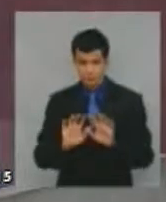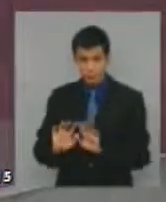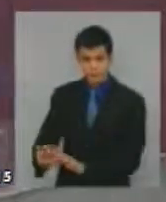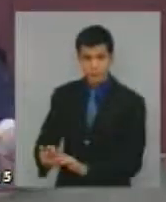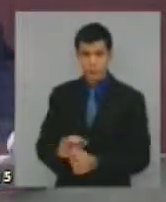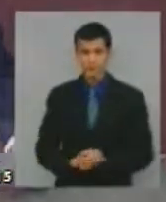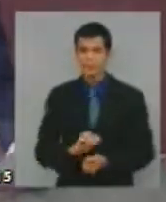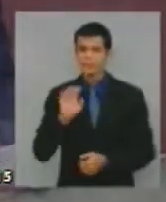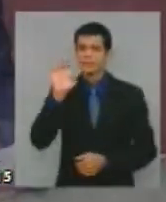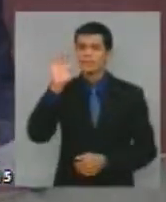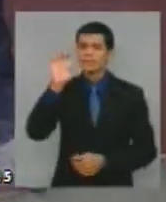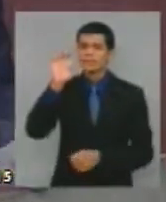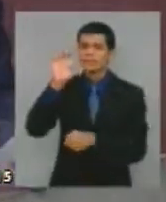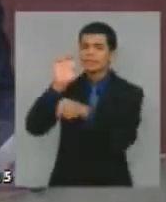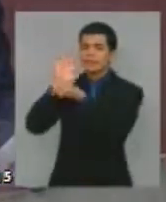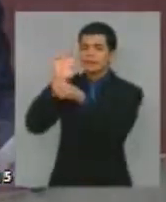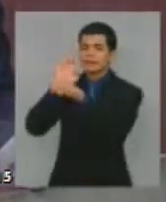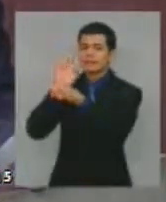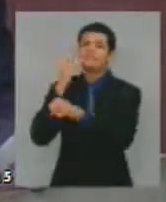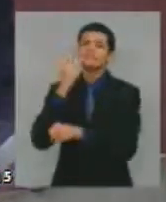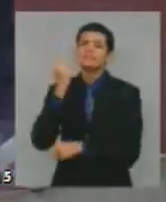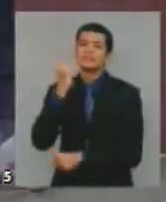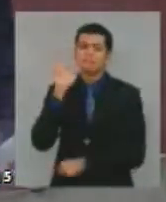No Ceará é 7,74.